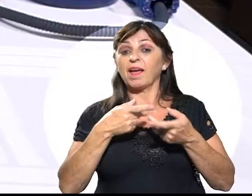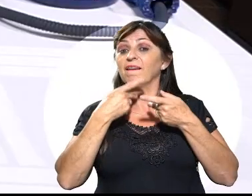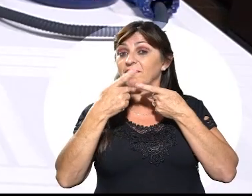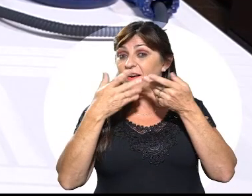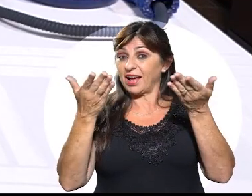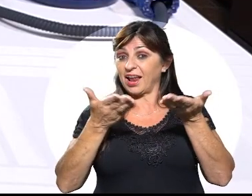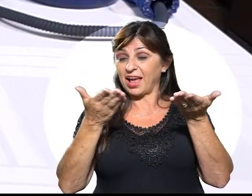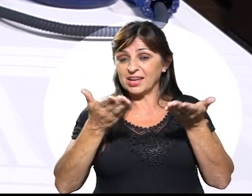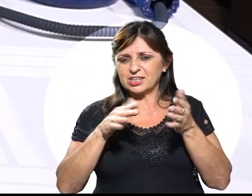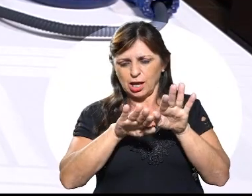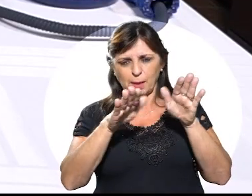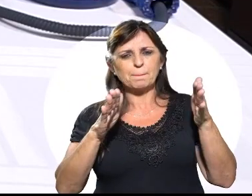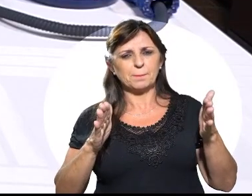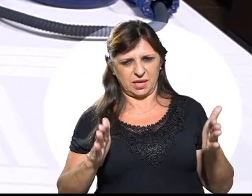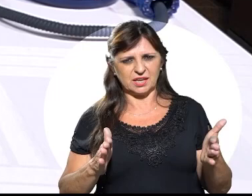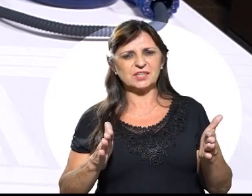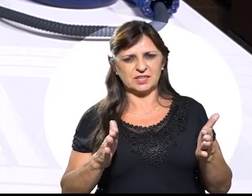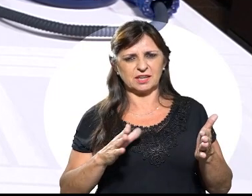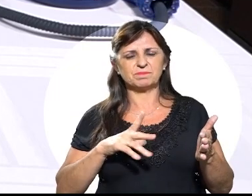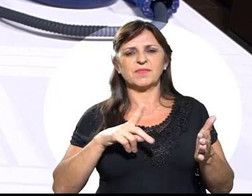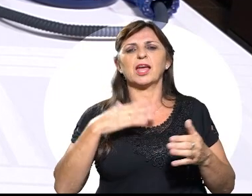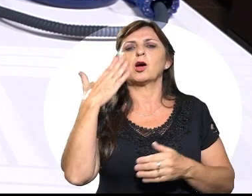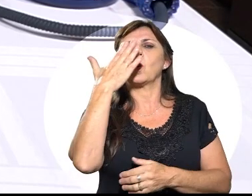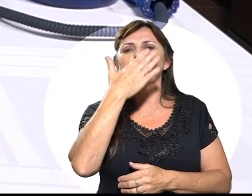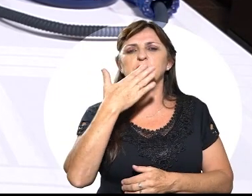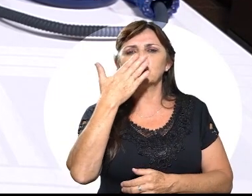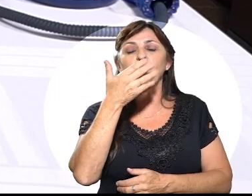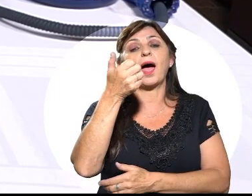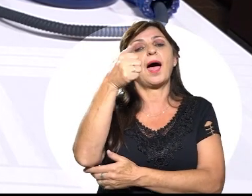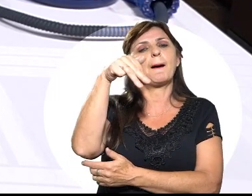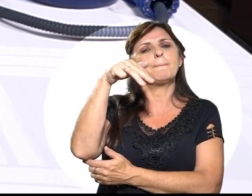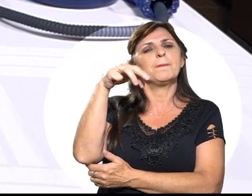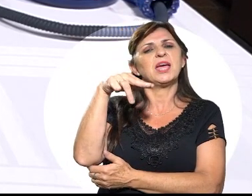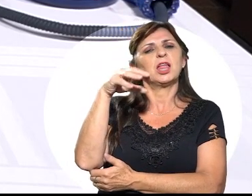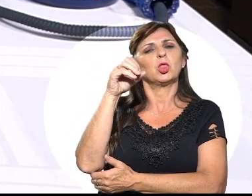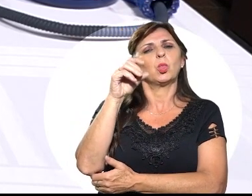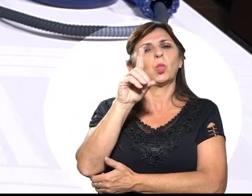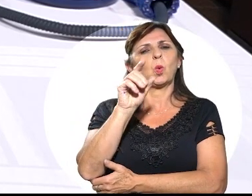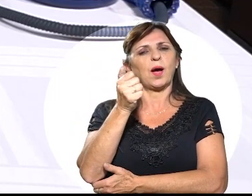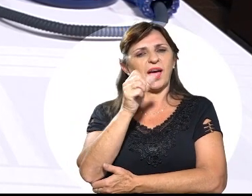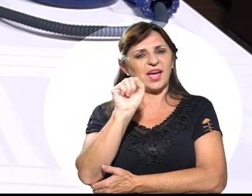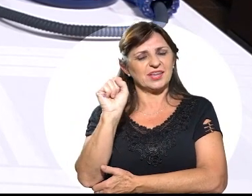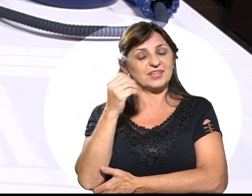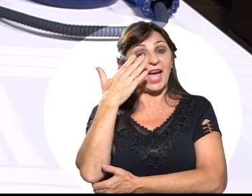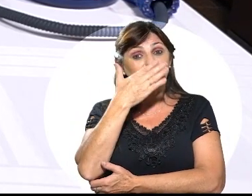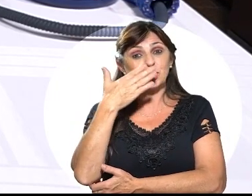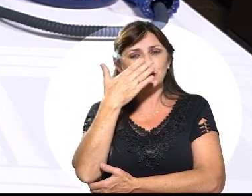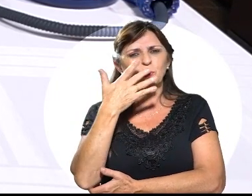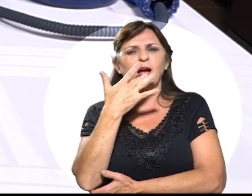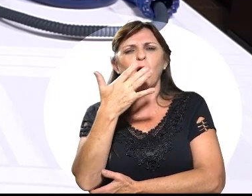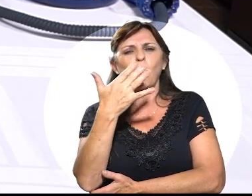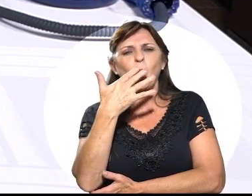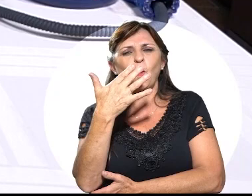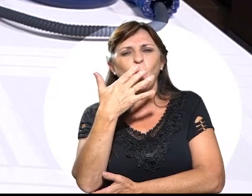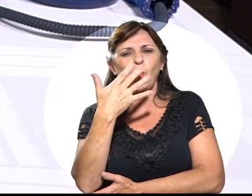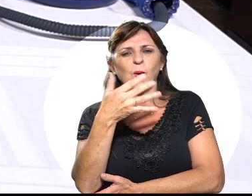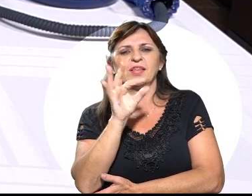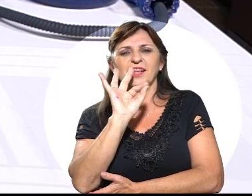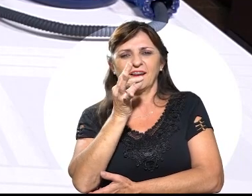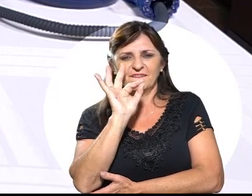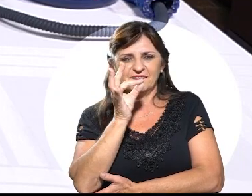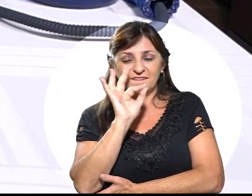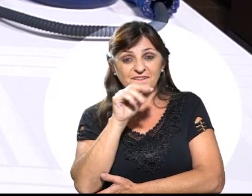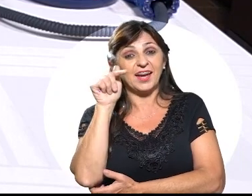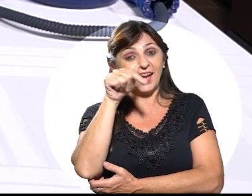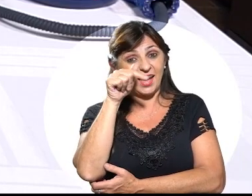são amêndoas com açúcar, né? Açúcar colorido, que eles serviam nos cafés, nos casamentos. E essas aqui são